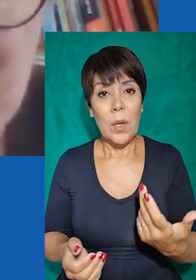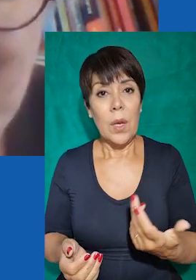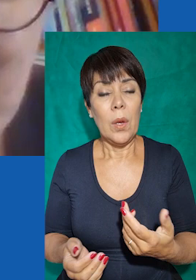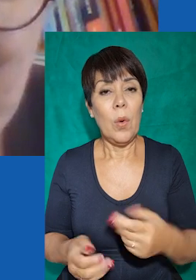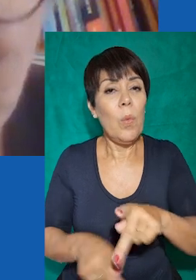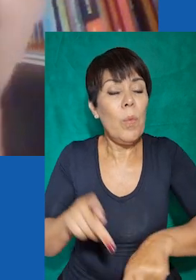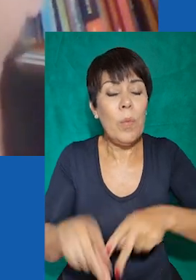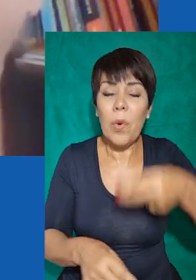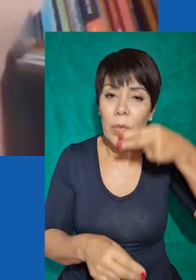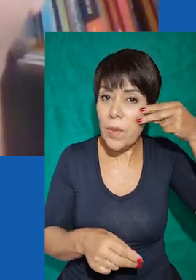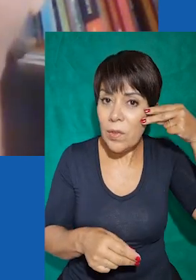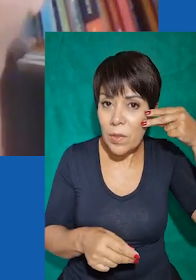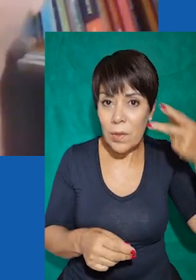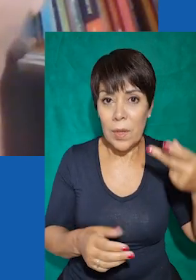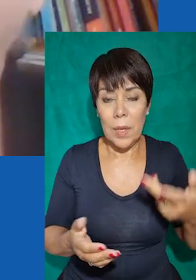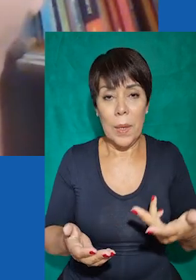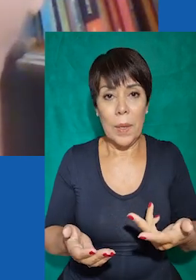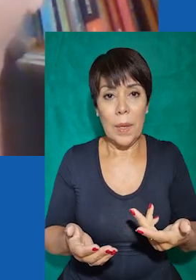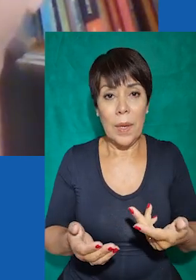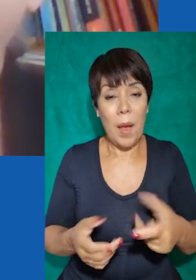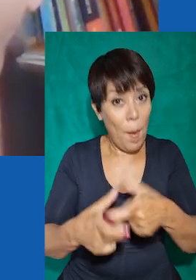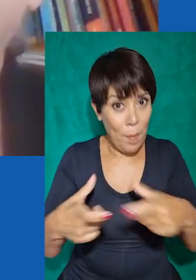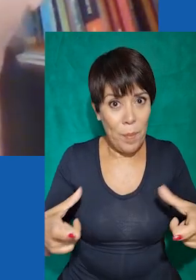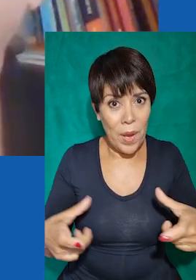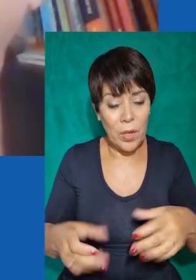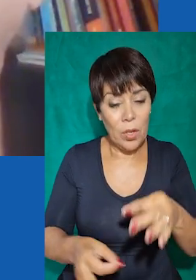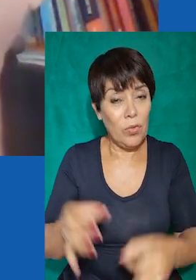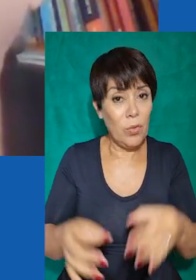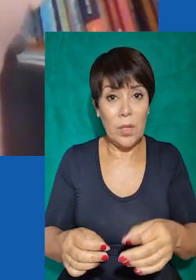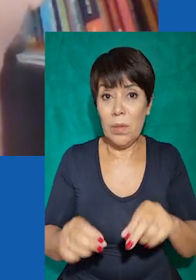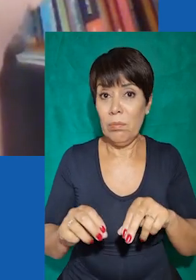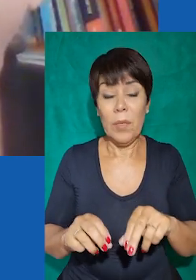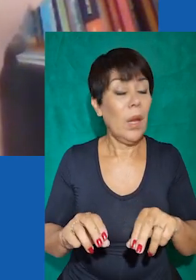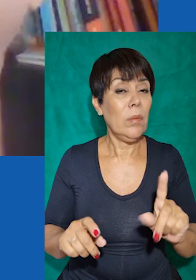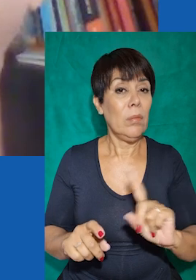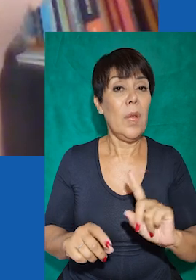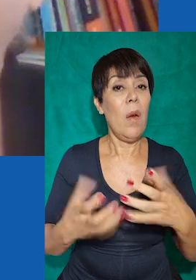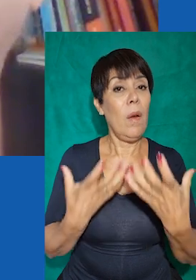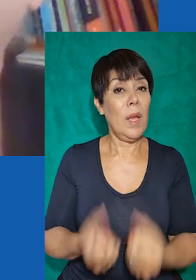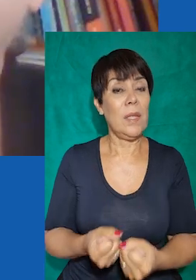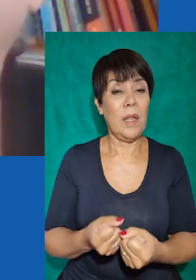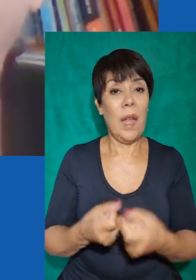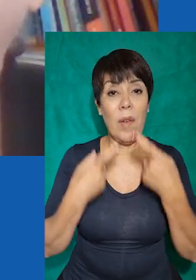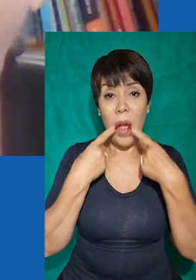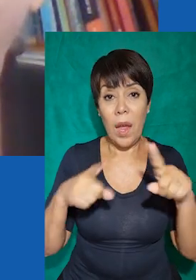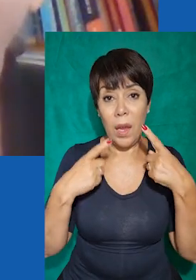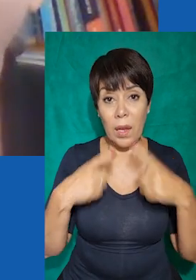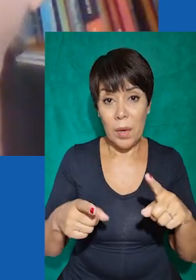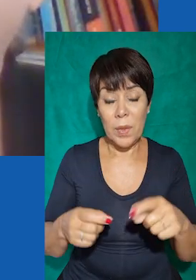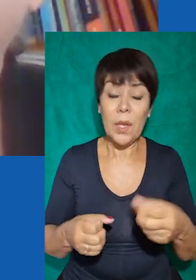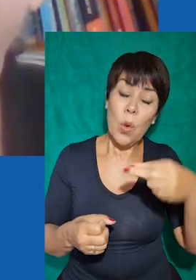1988, os indígenas, a maioria dos juízes não aceitavam uma queixa